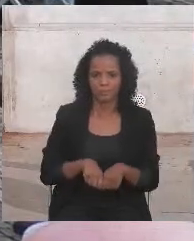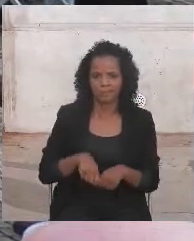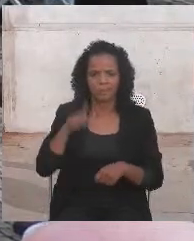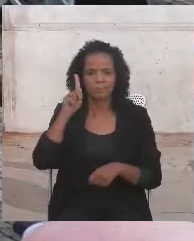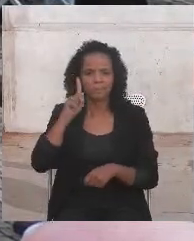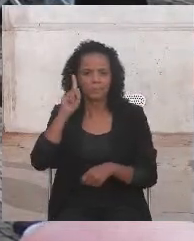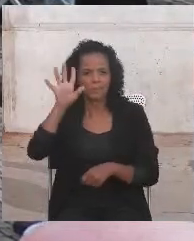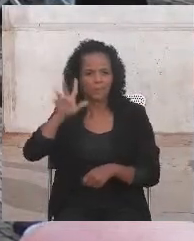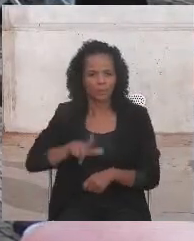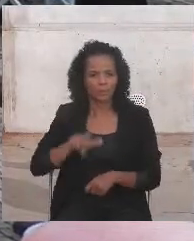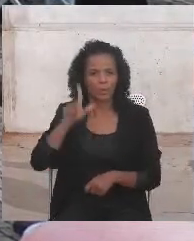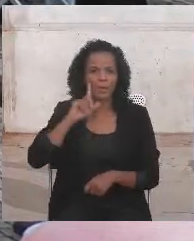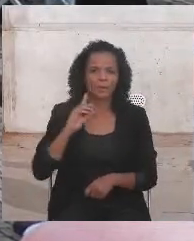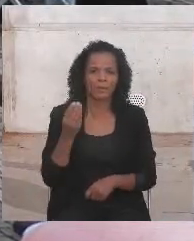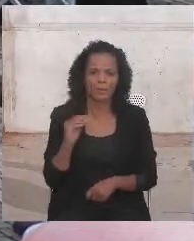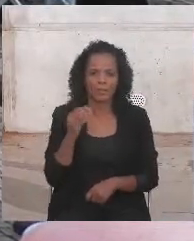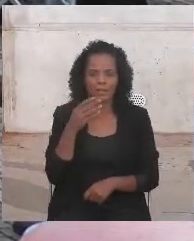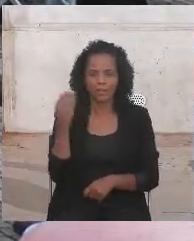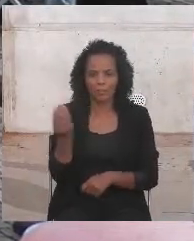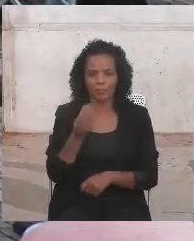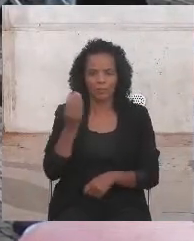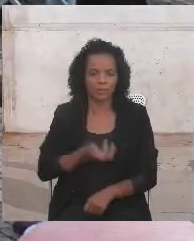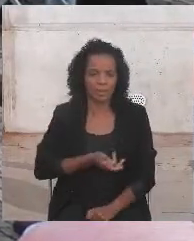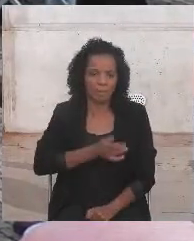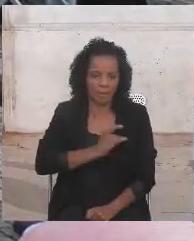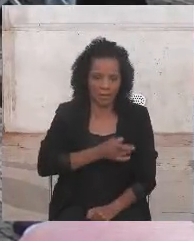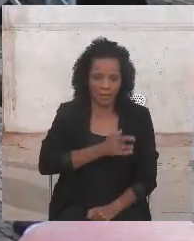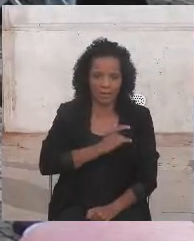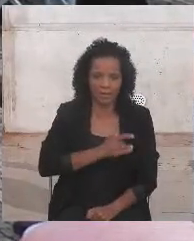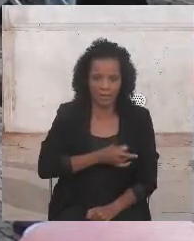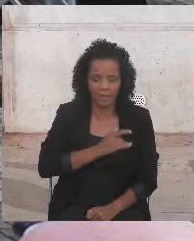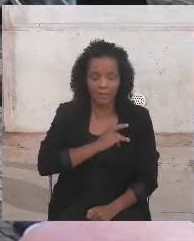Lisboa, menina e moça amada,